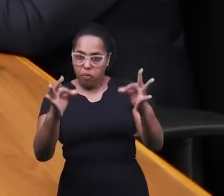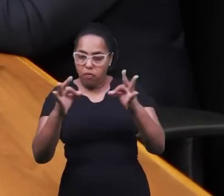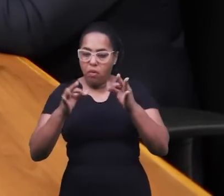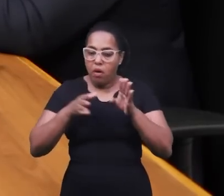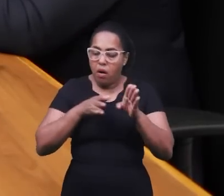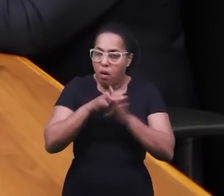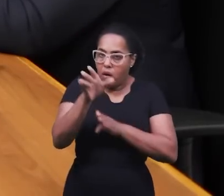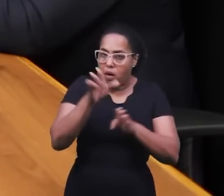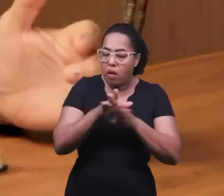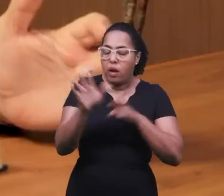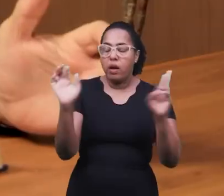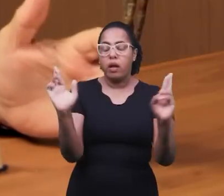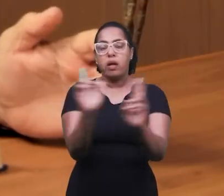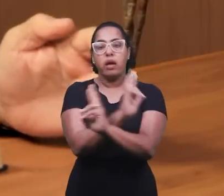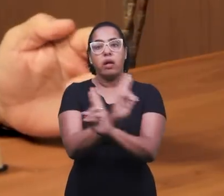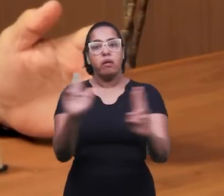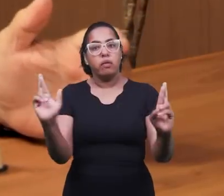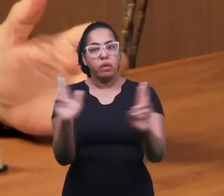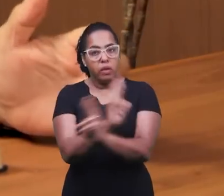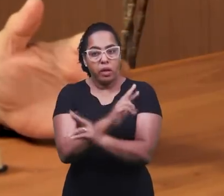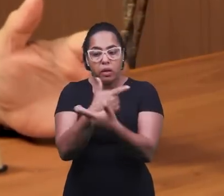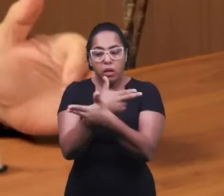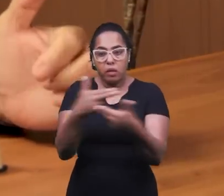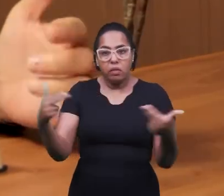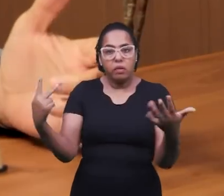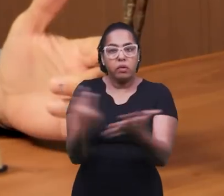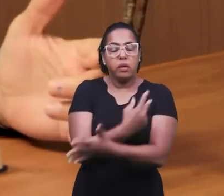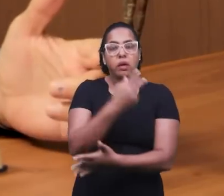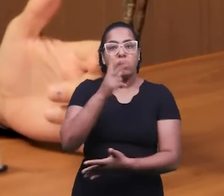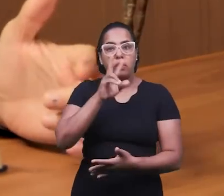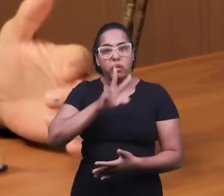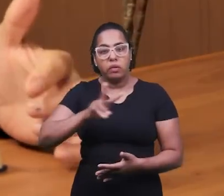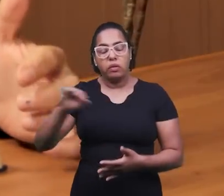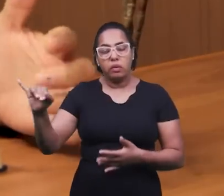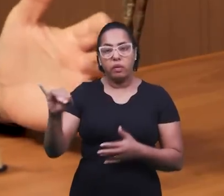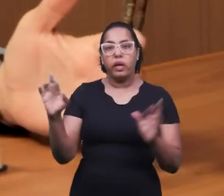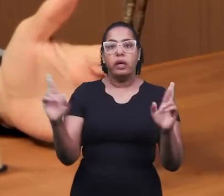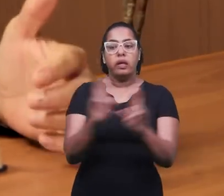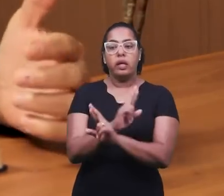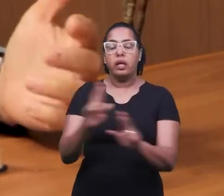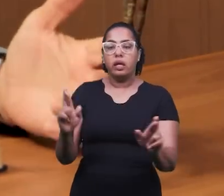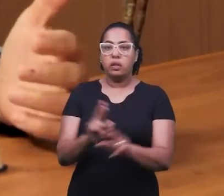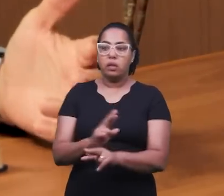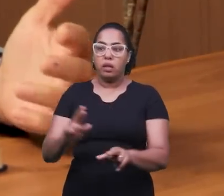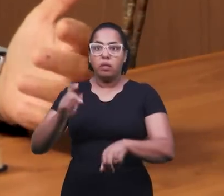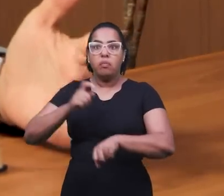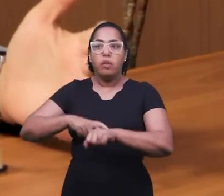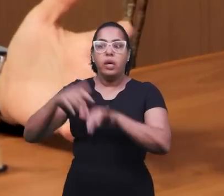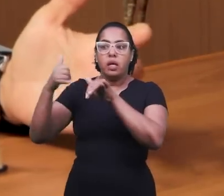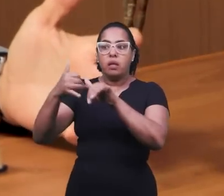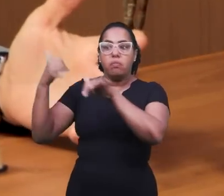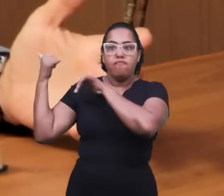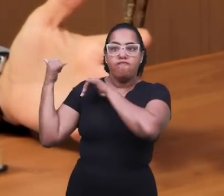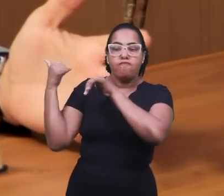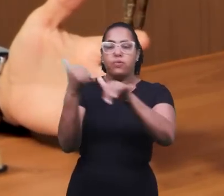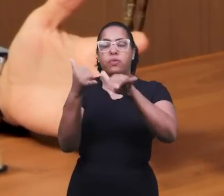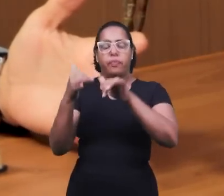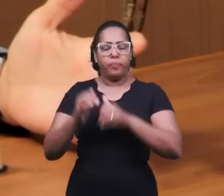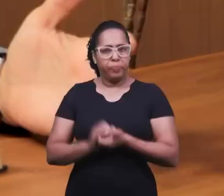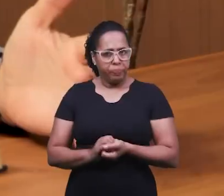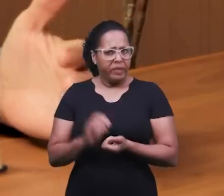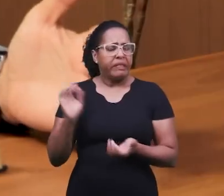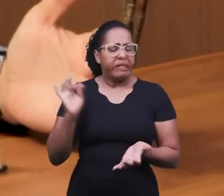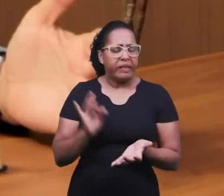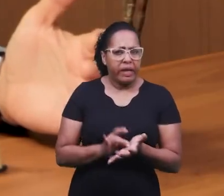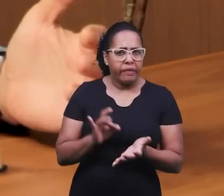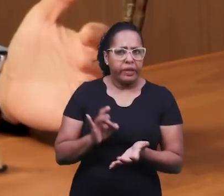para a igreja hoje, o toque de trombeta é exatamente um alerta. Agora, é um alerta em